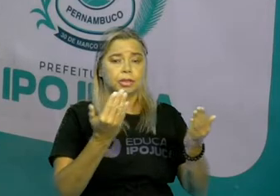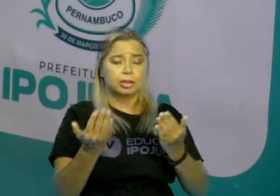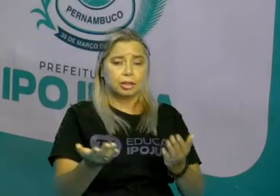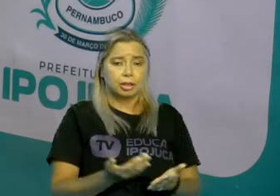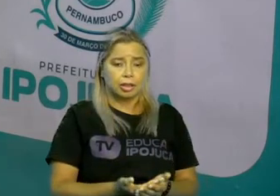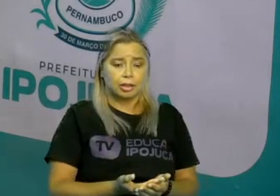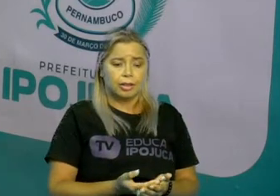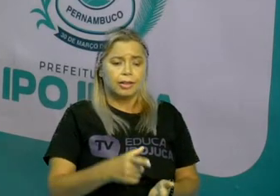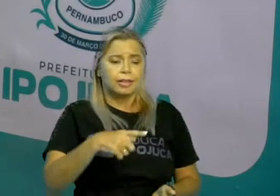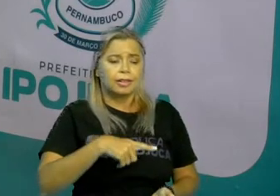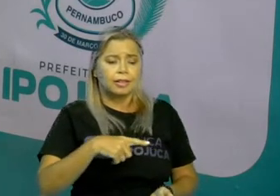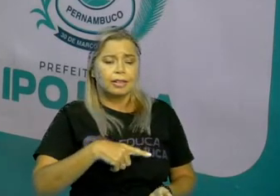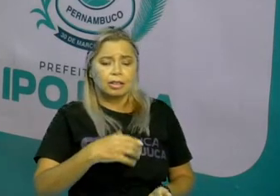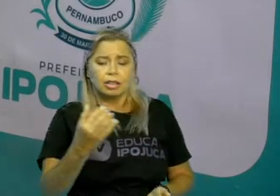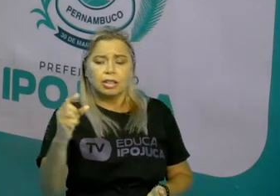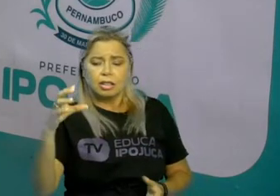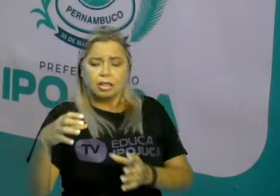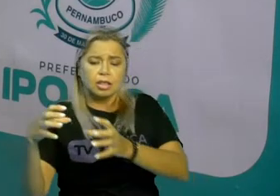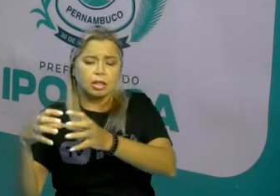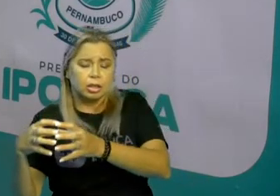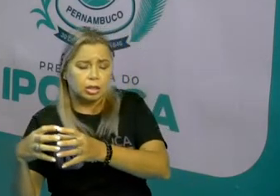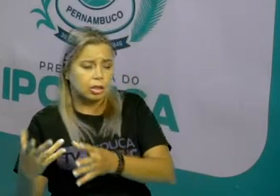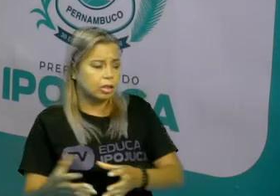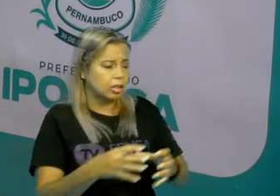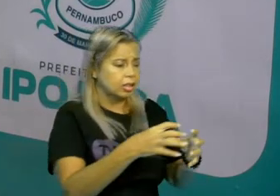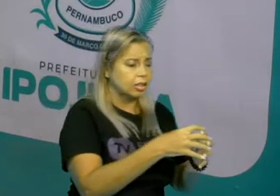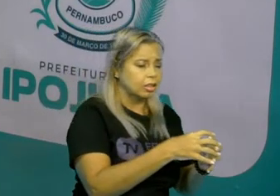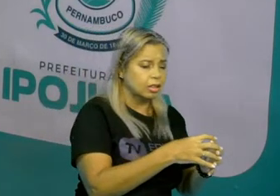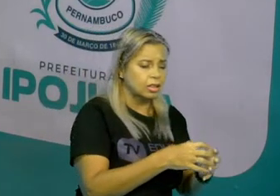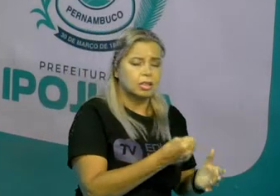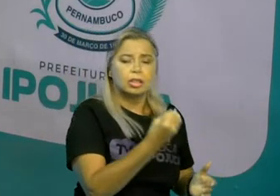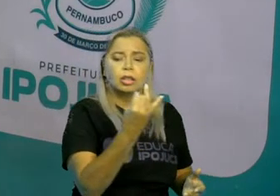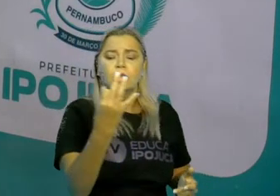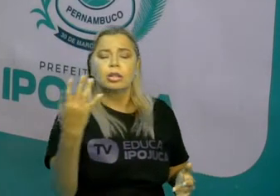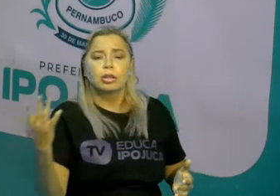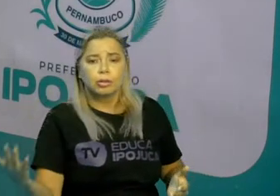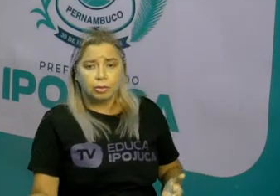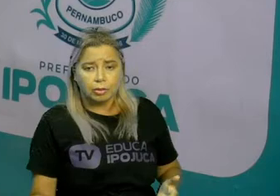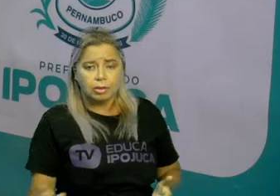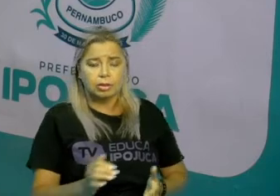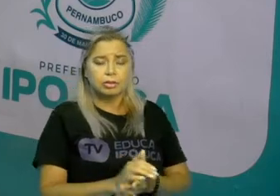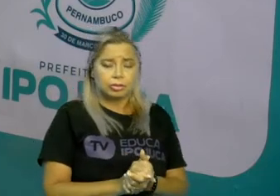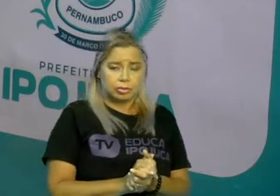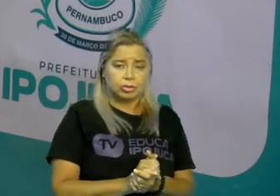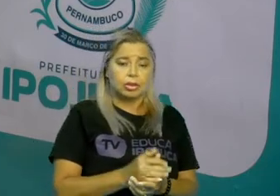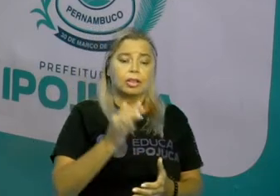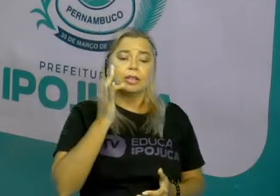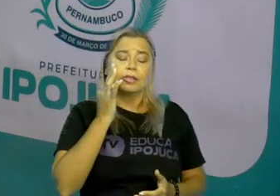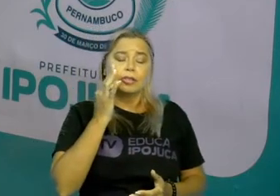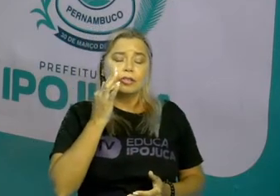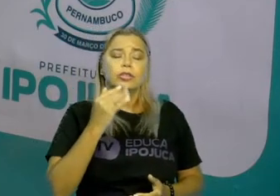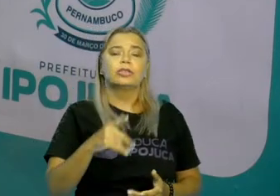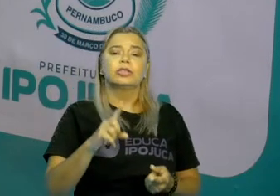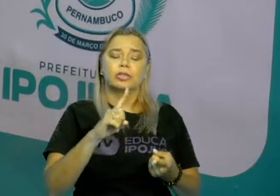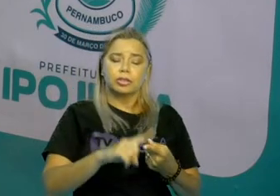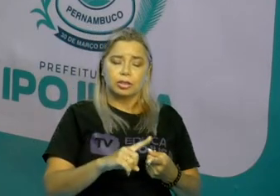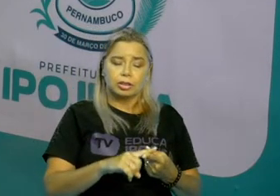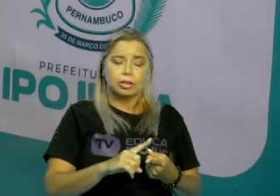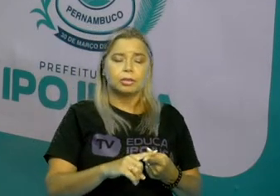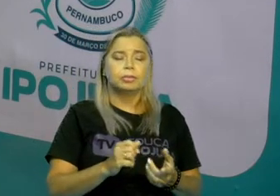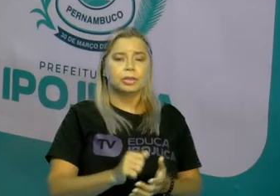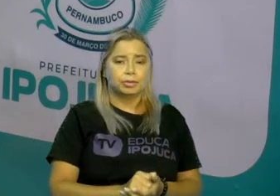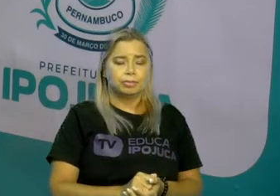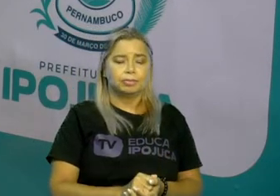descobrir pensa em maior quantidade e como no oito no caso agora das frutas também a gente percebeu quem tinha a menor